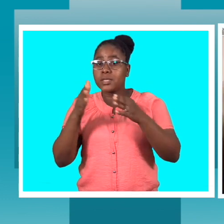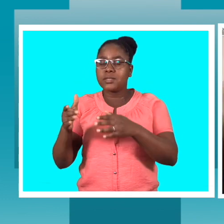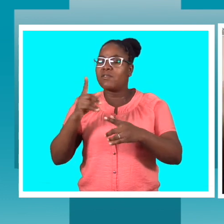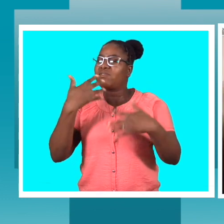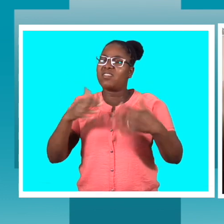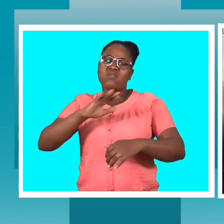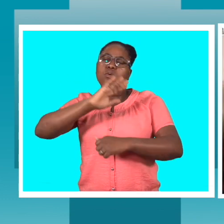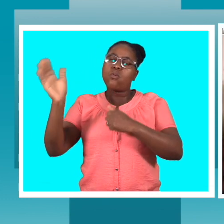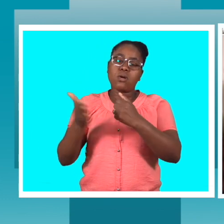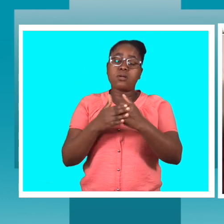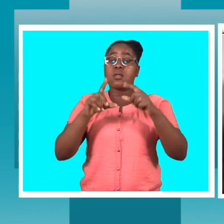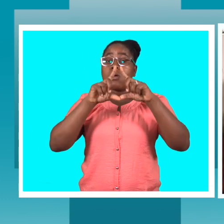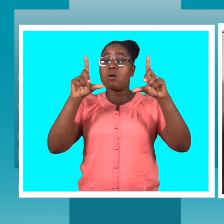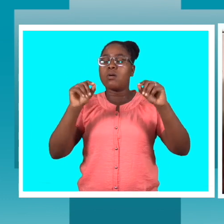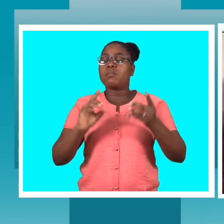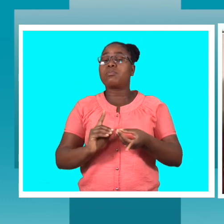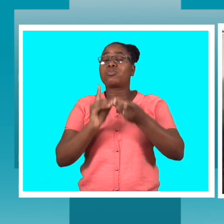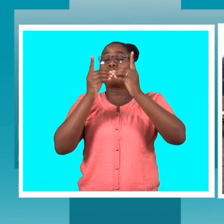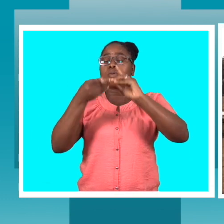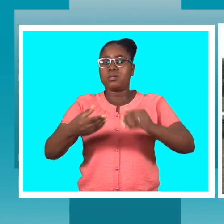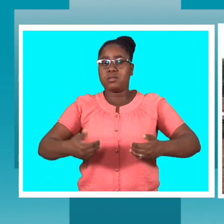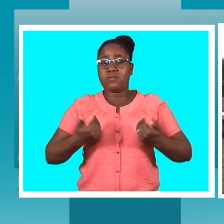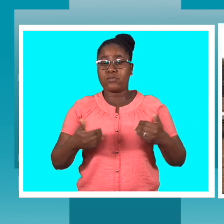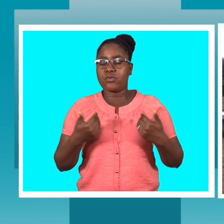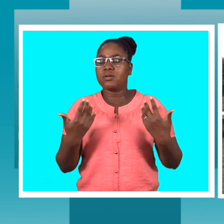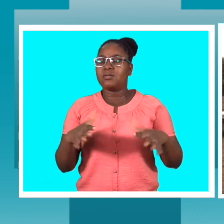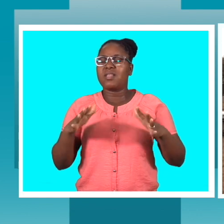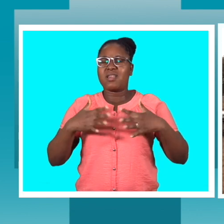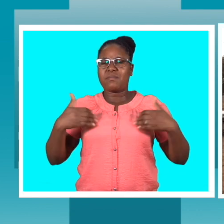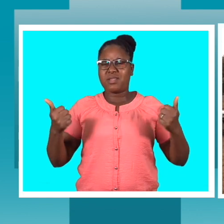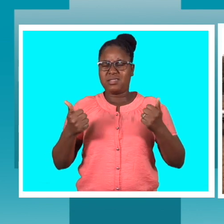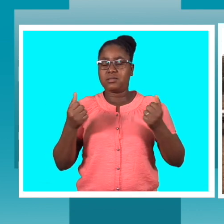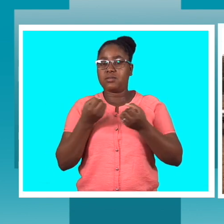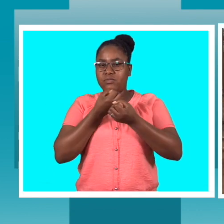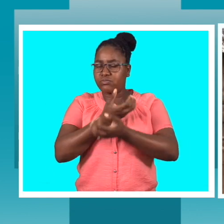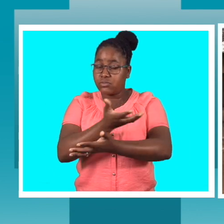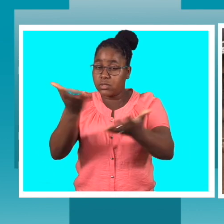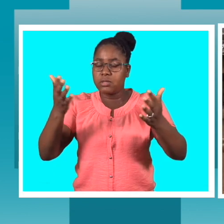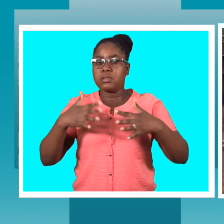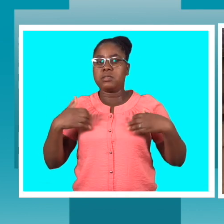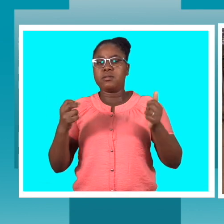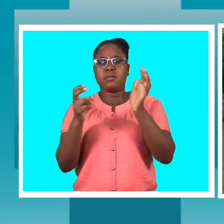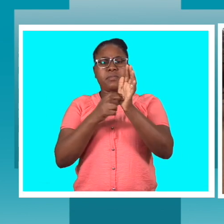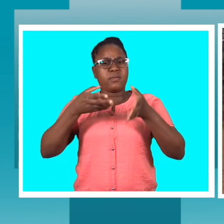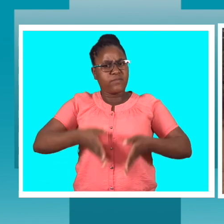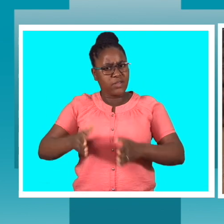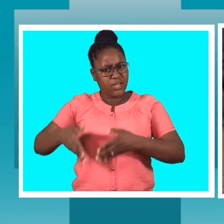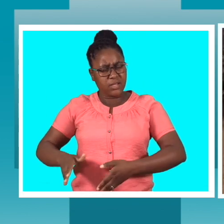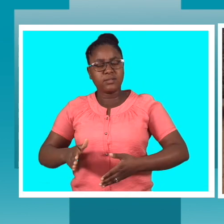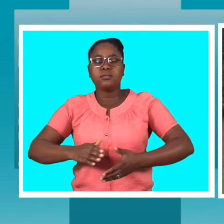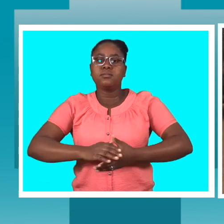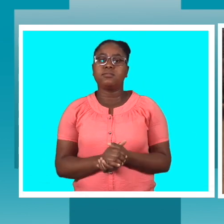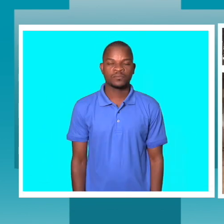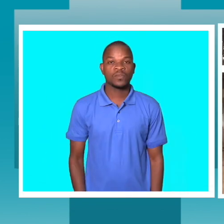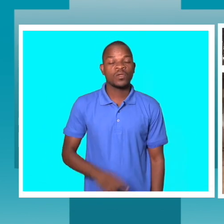Mas ele espera ver todos os adolescentes e jovens informados sobre saúde sexual e